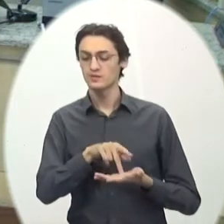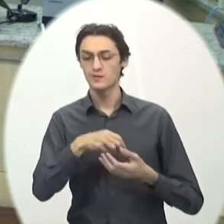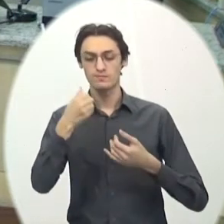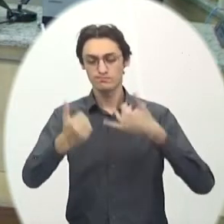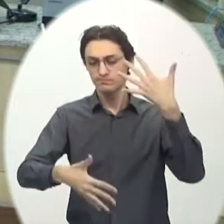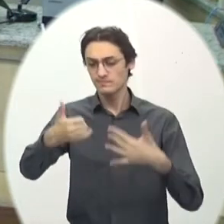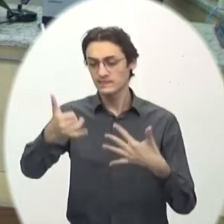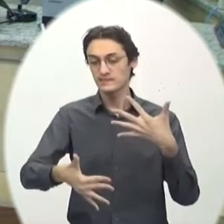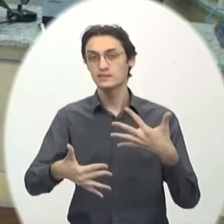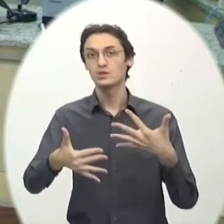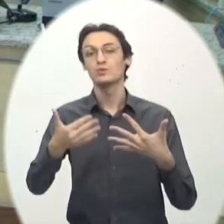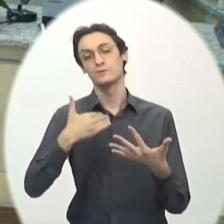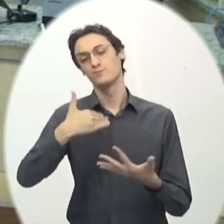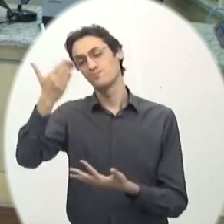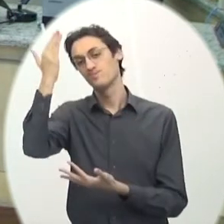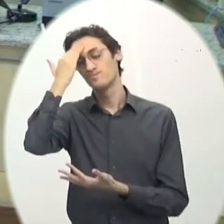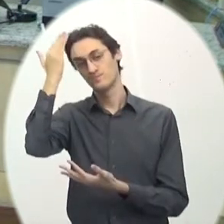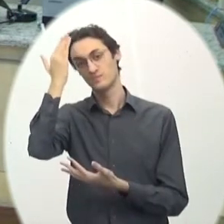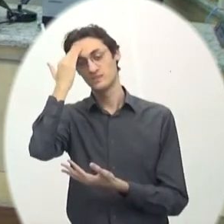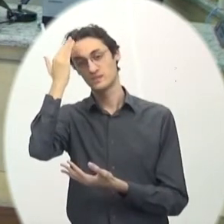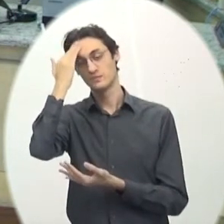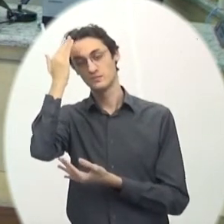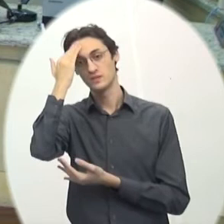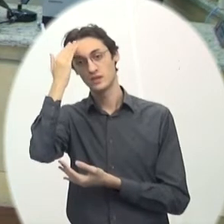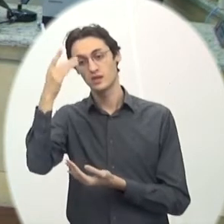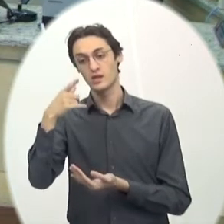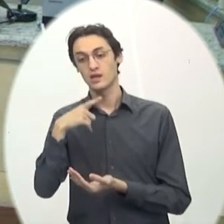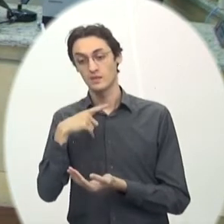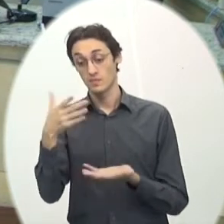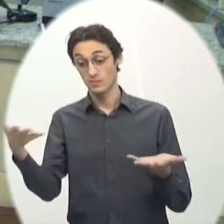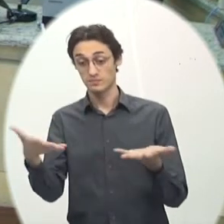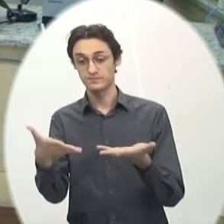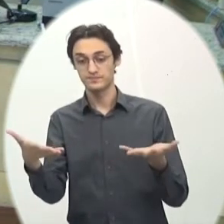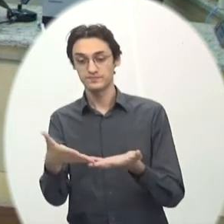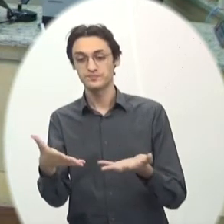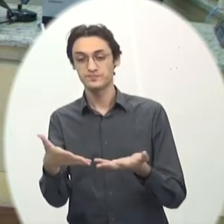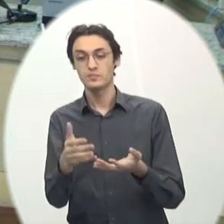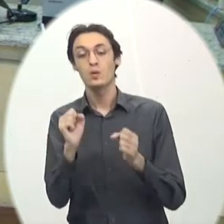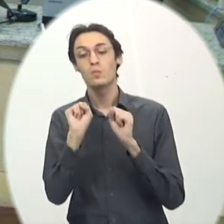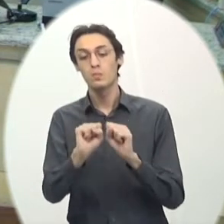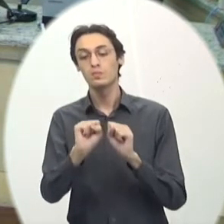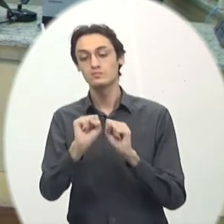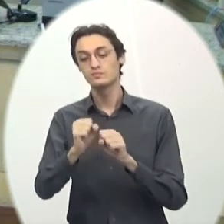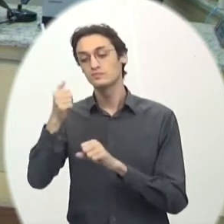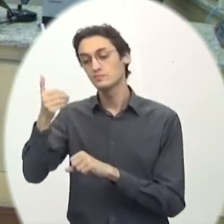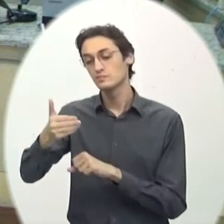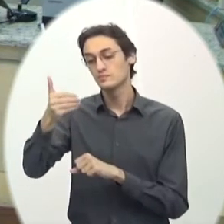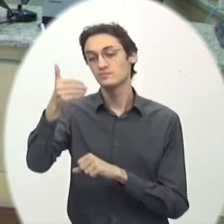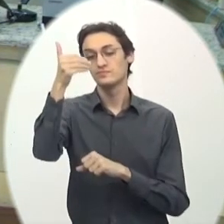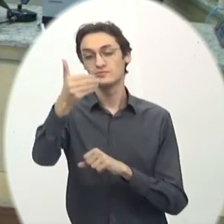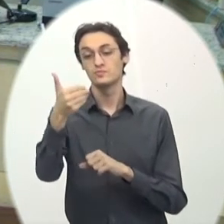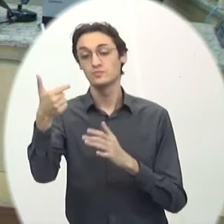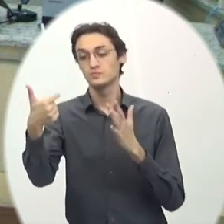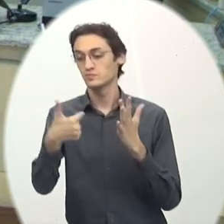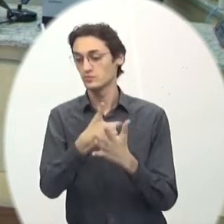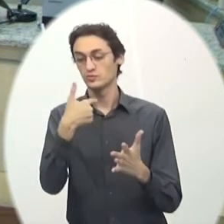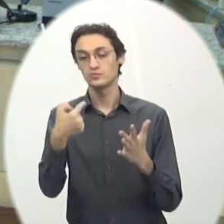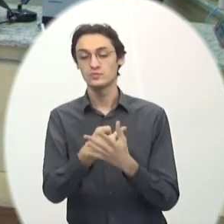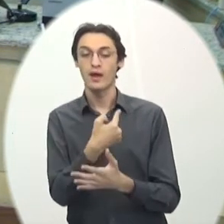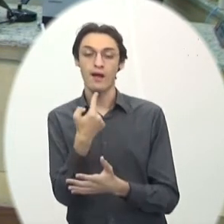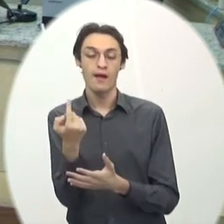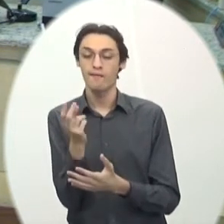afirmações, tenho ciência que o presente depoimento está sujeito às